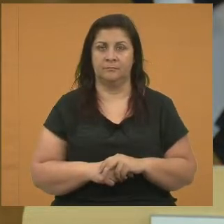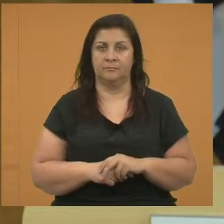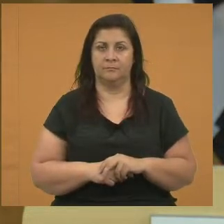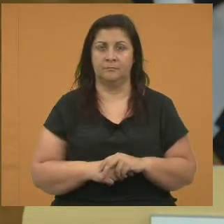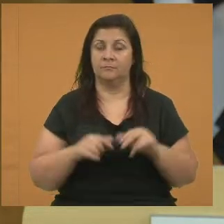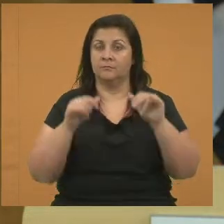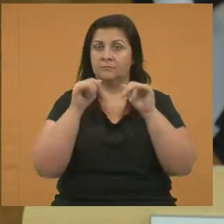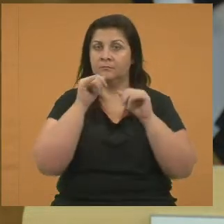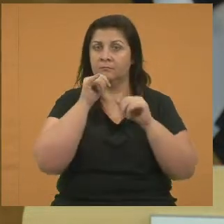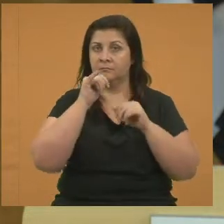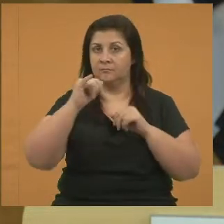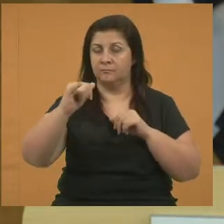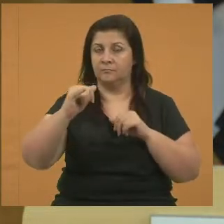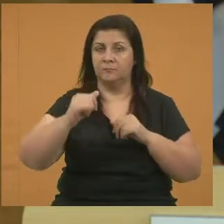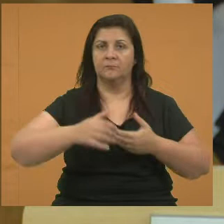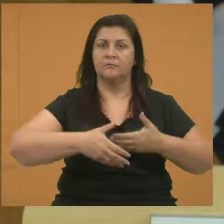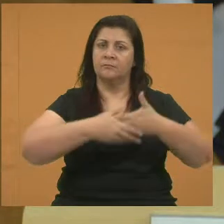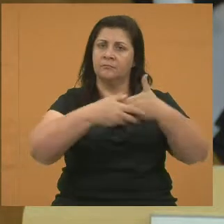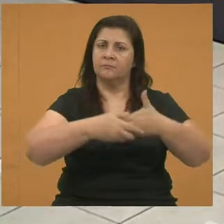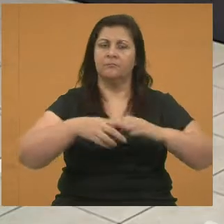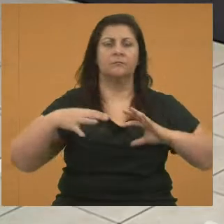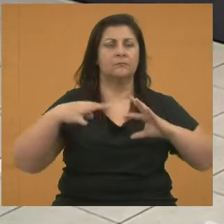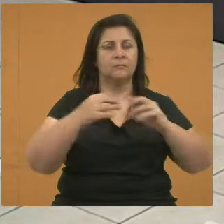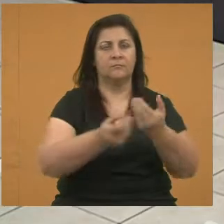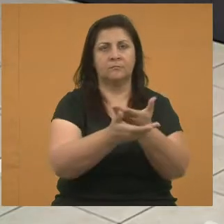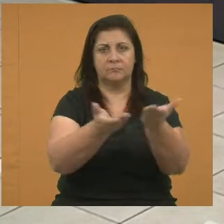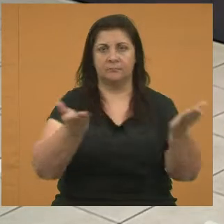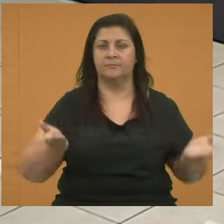Ressaltamos que esta saudação se estende aos demais presentes.